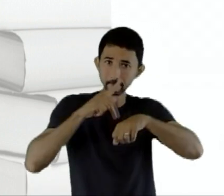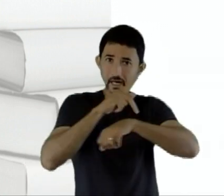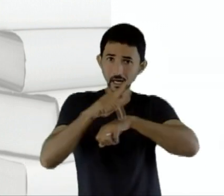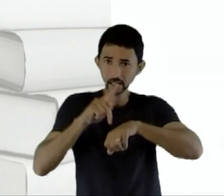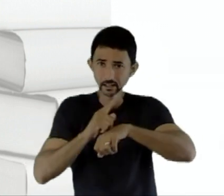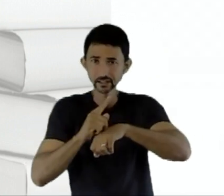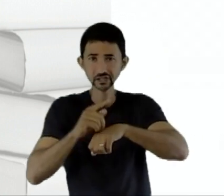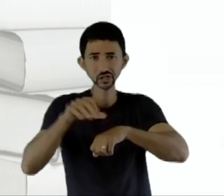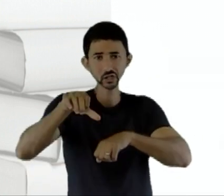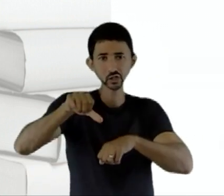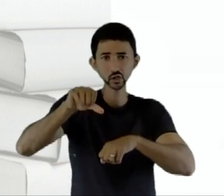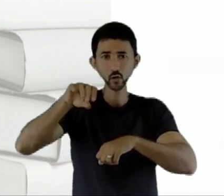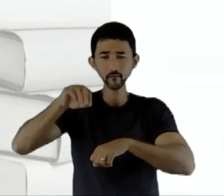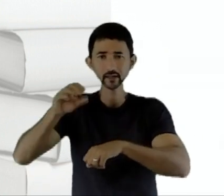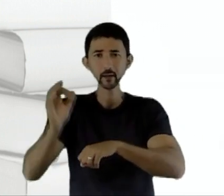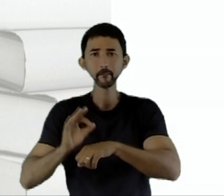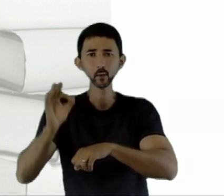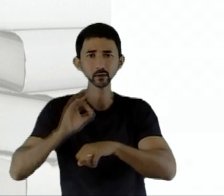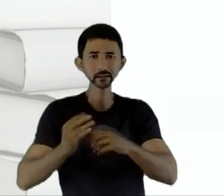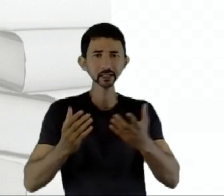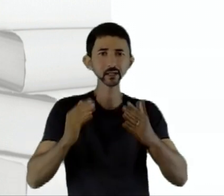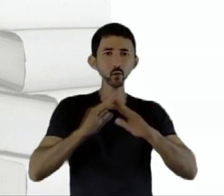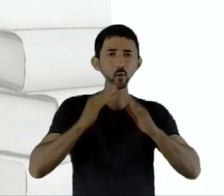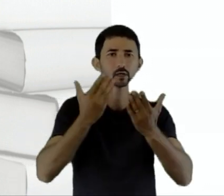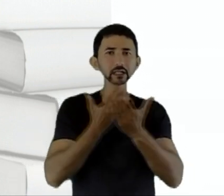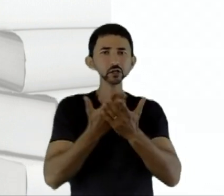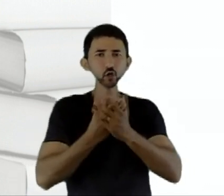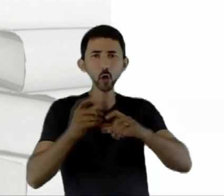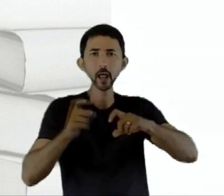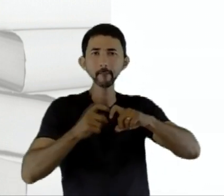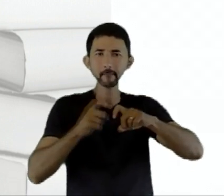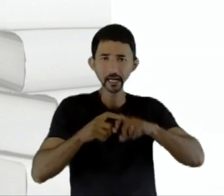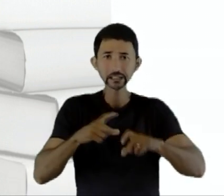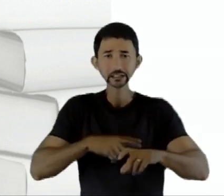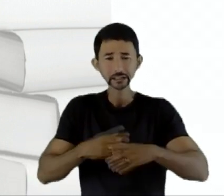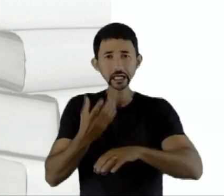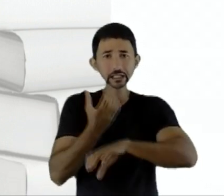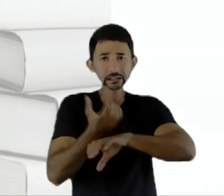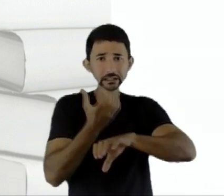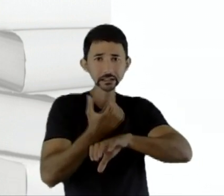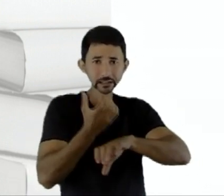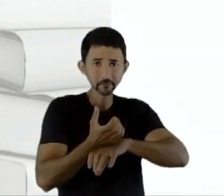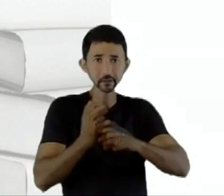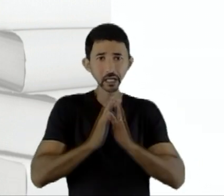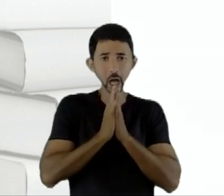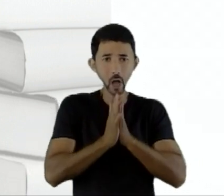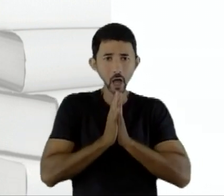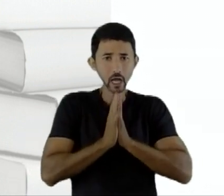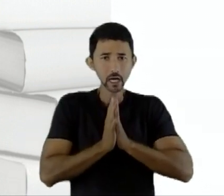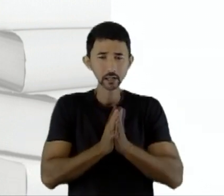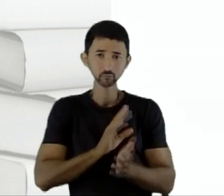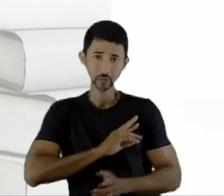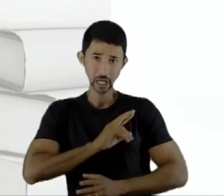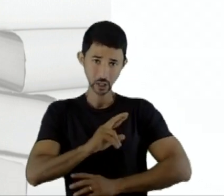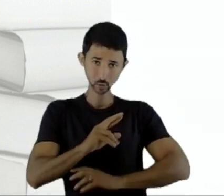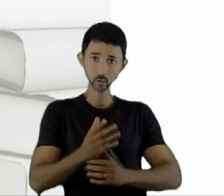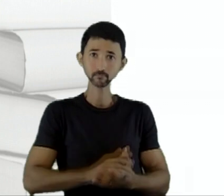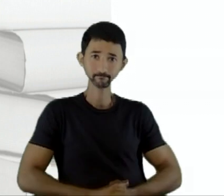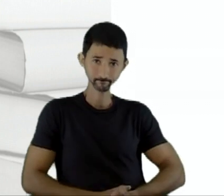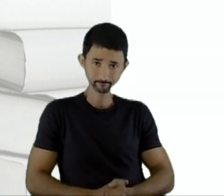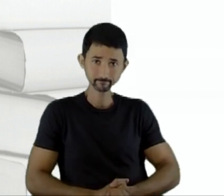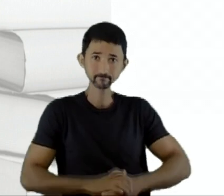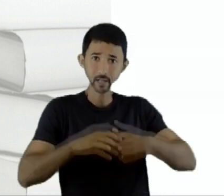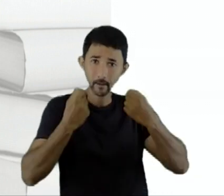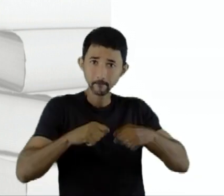de 90% das escolas médicas têm disciplina de espiritualidade e religiosidade para médicos. Isso